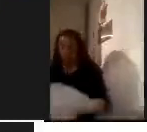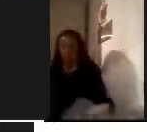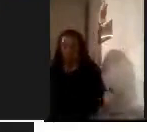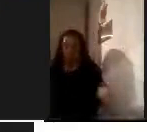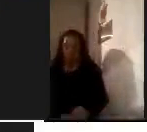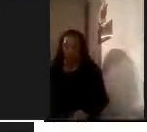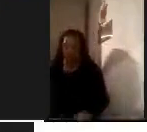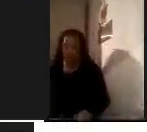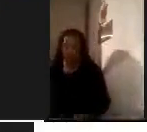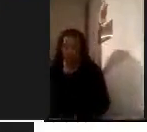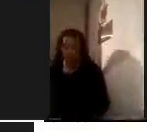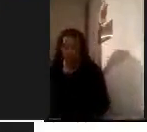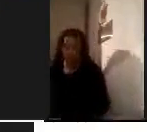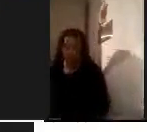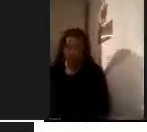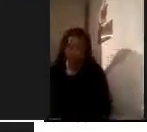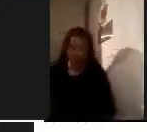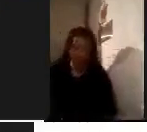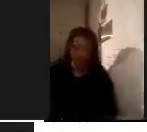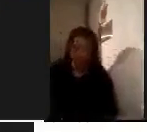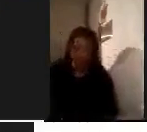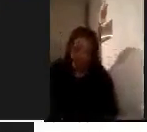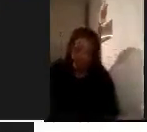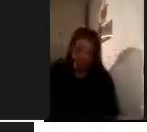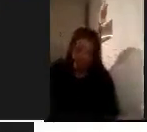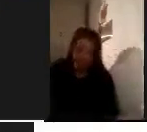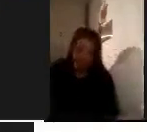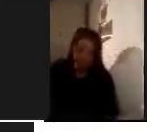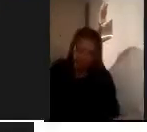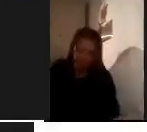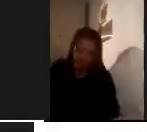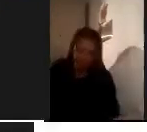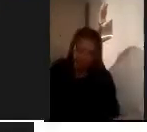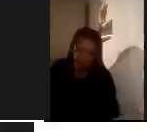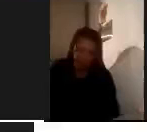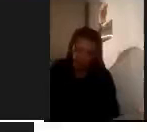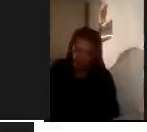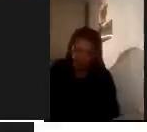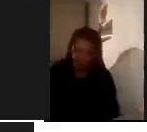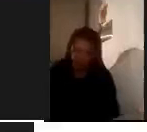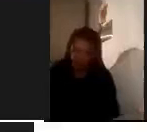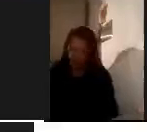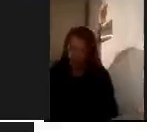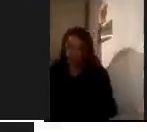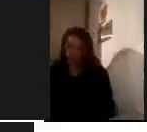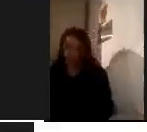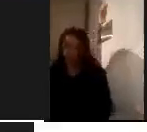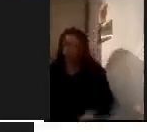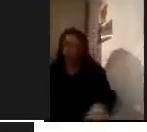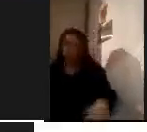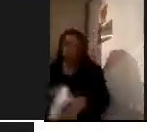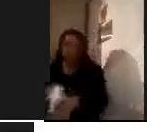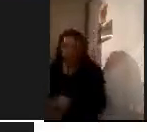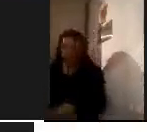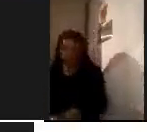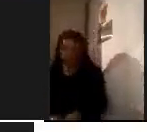mastite na mulher e aí você piorar ainda mais o quadro dela. Então, é por isso que a gente não usa nem no RN a termo